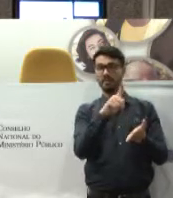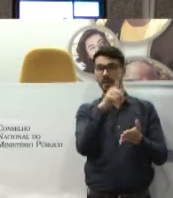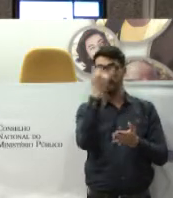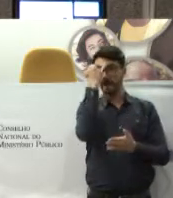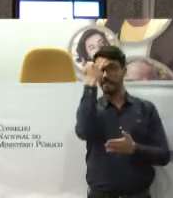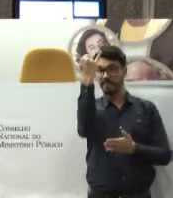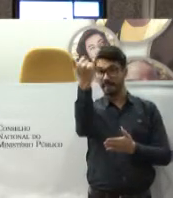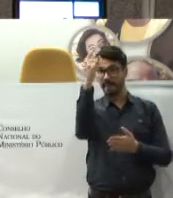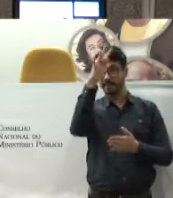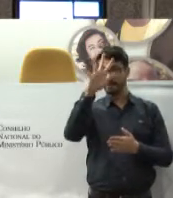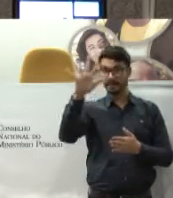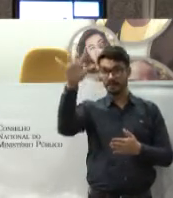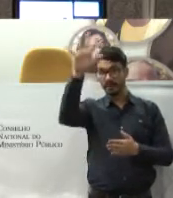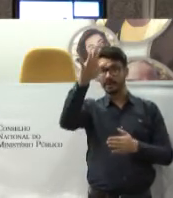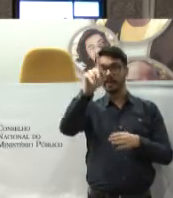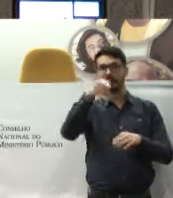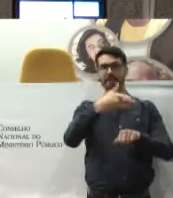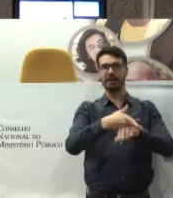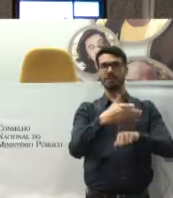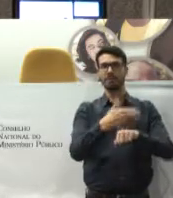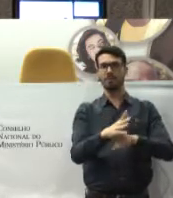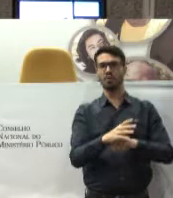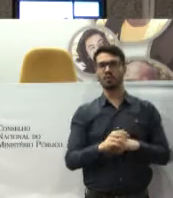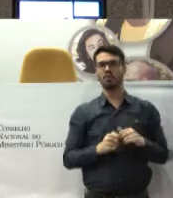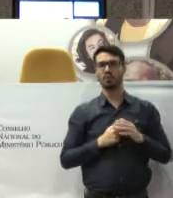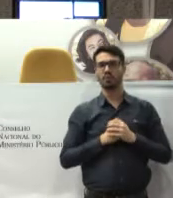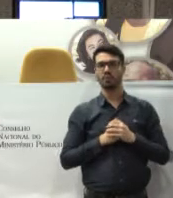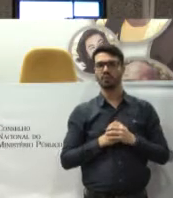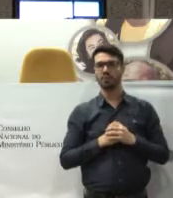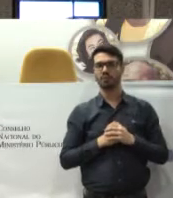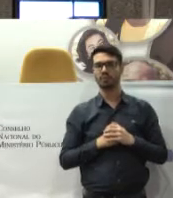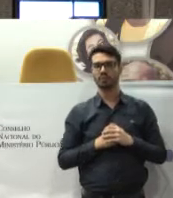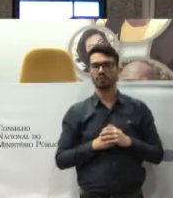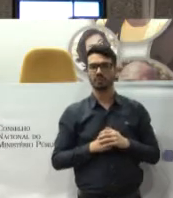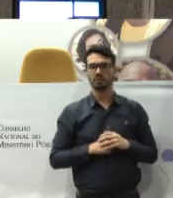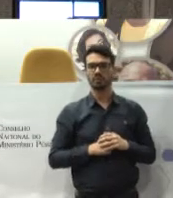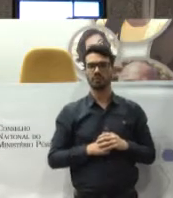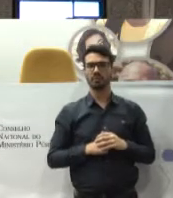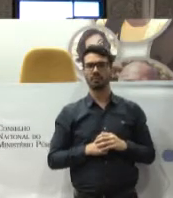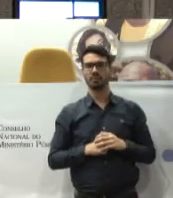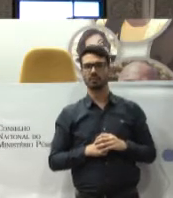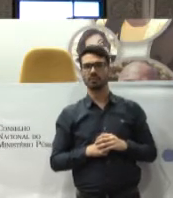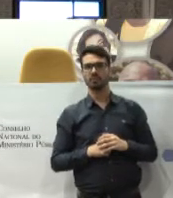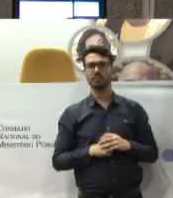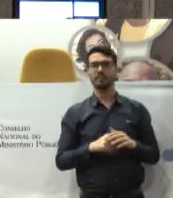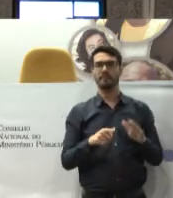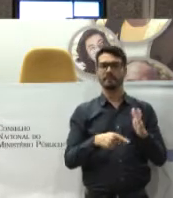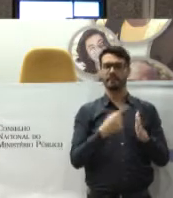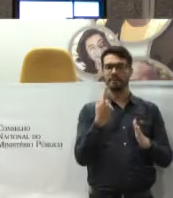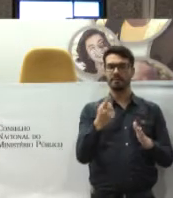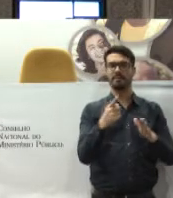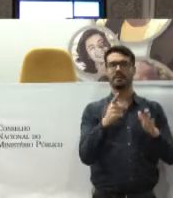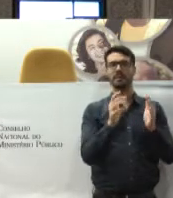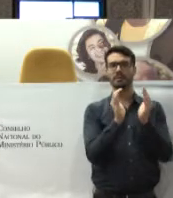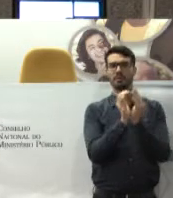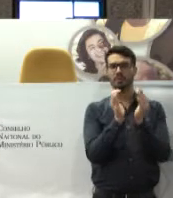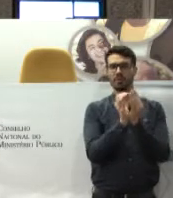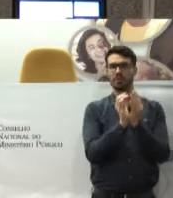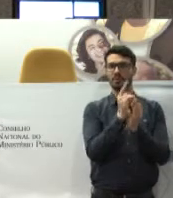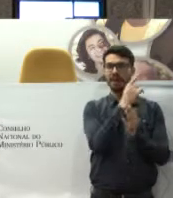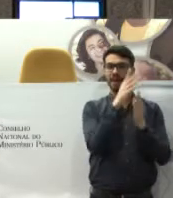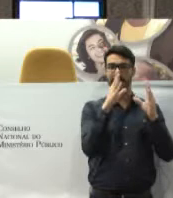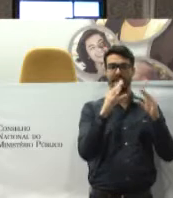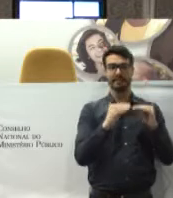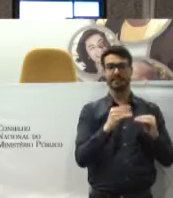uma ideia teórica. A primeira O primeiro grupo desses litígios, e de novo, isso é uma